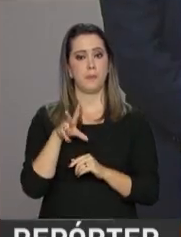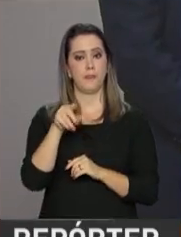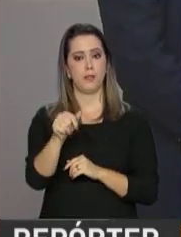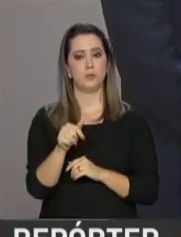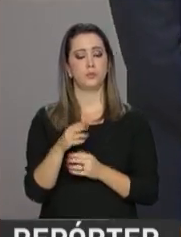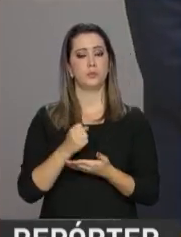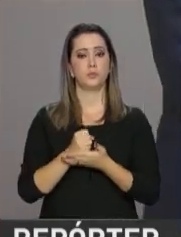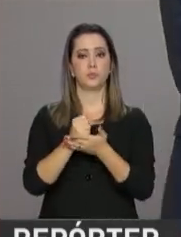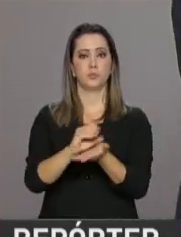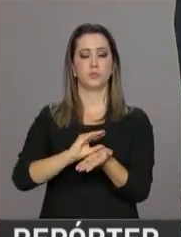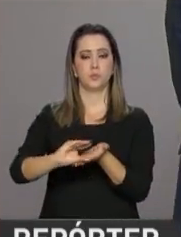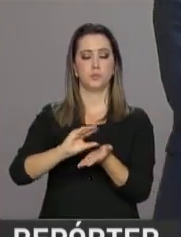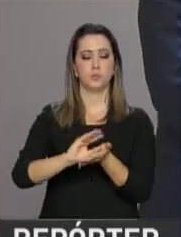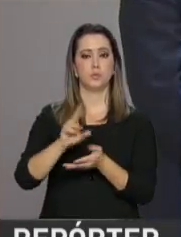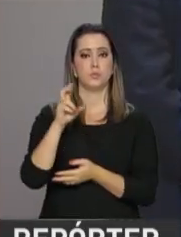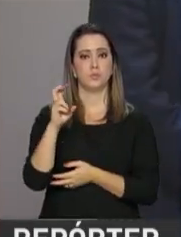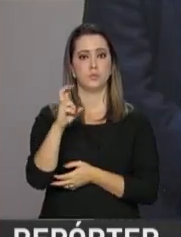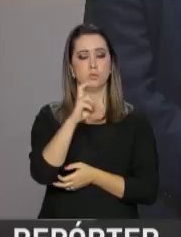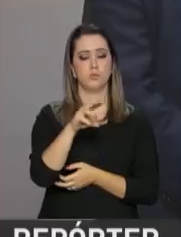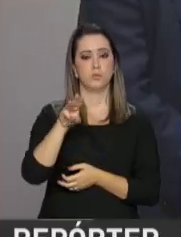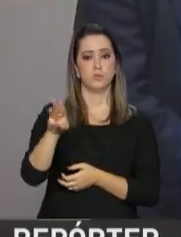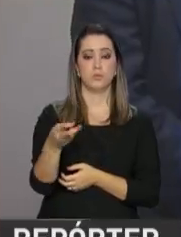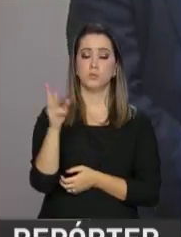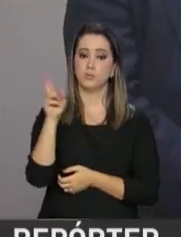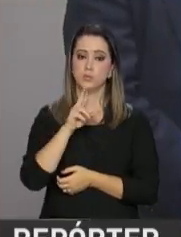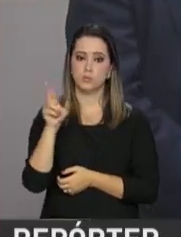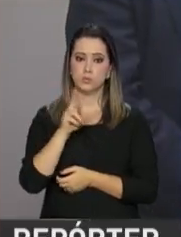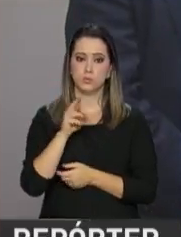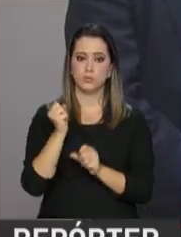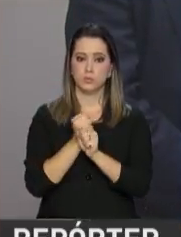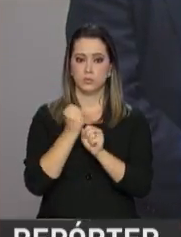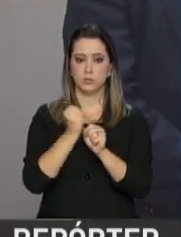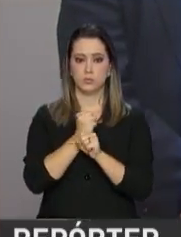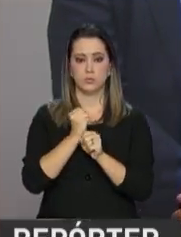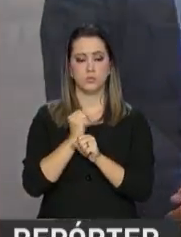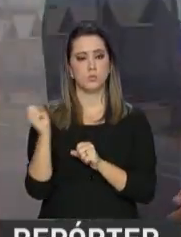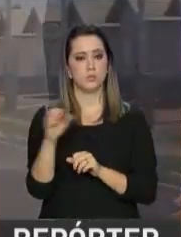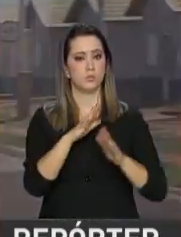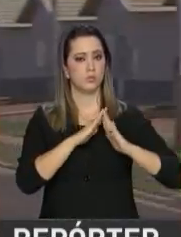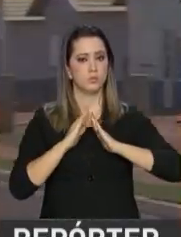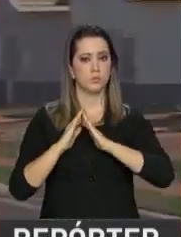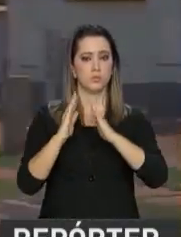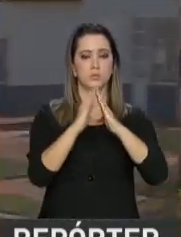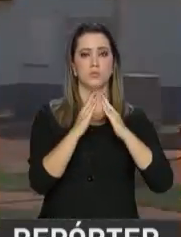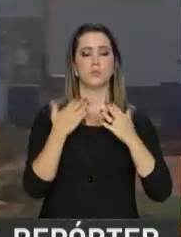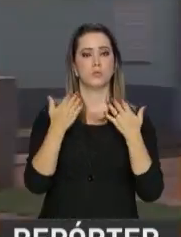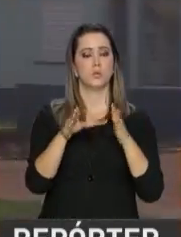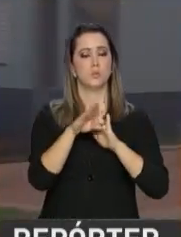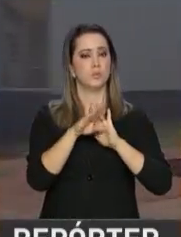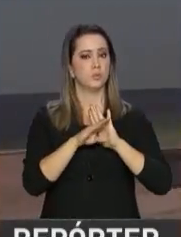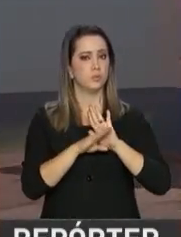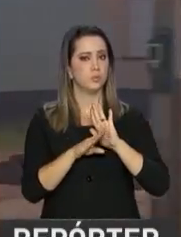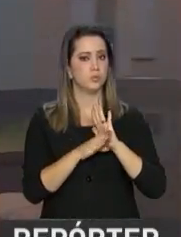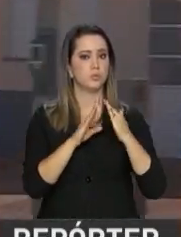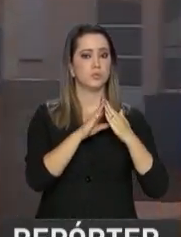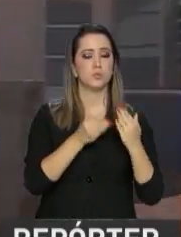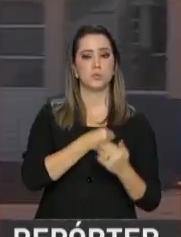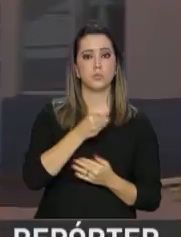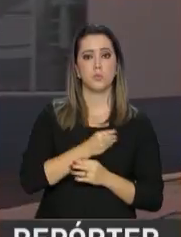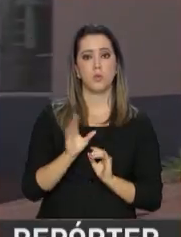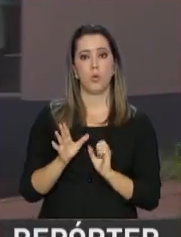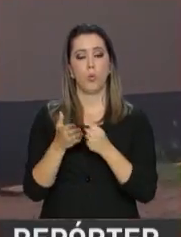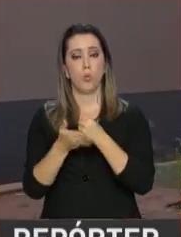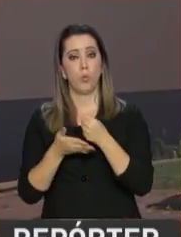vão ser investidos 55 milhões de reais na construção das novas casas pelo programa minha casa minha vida faixa 1